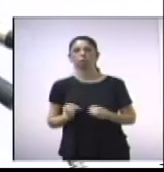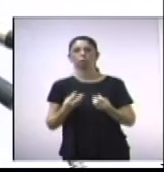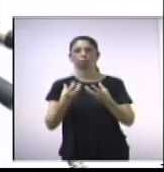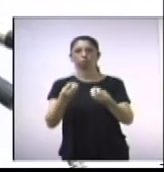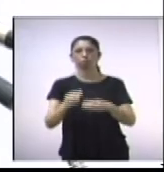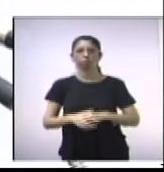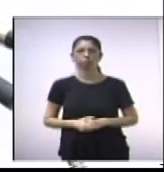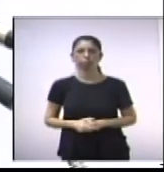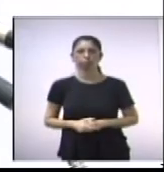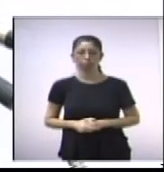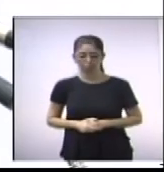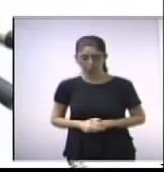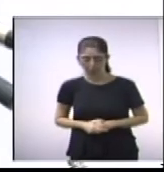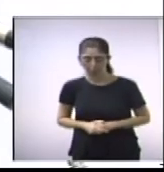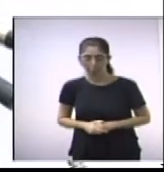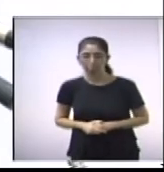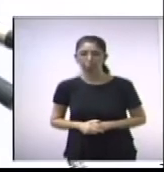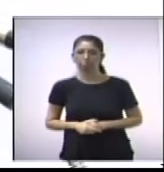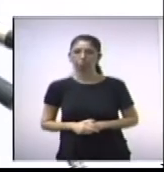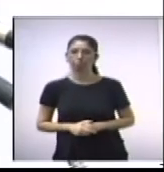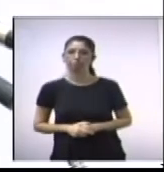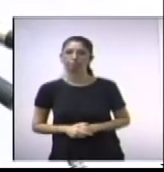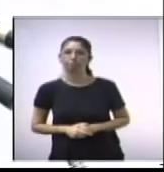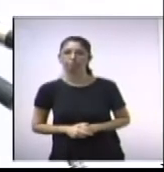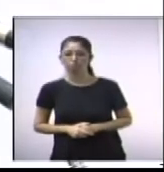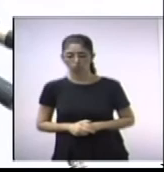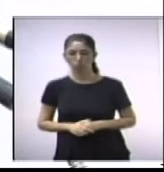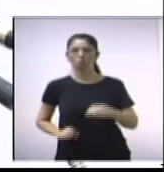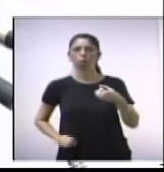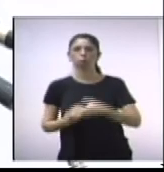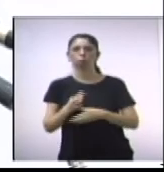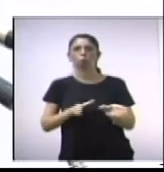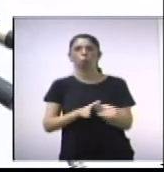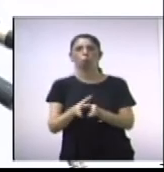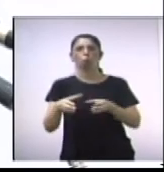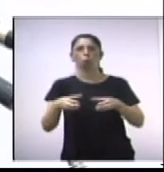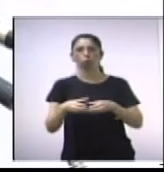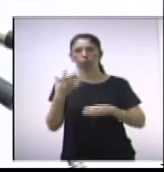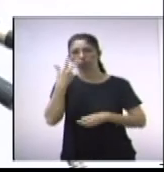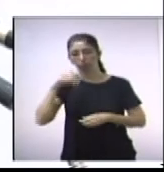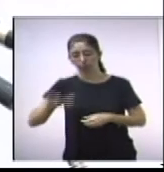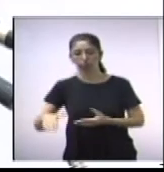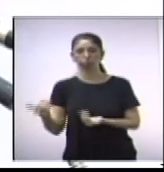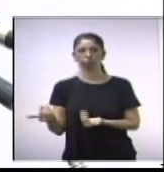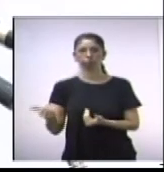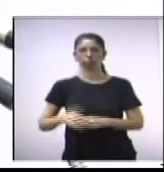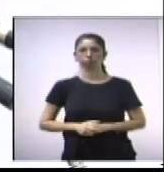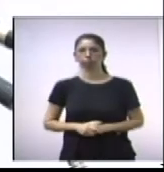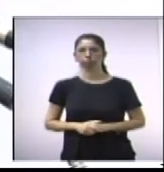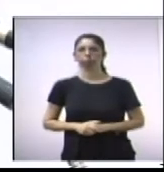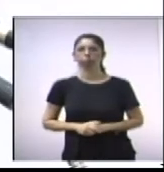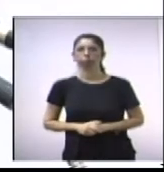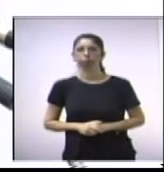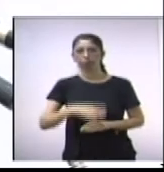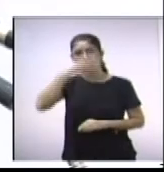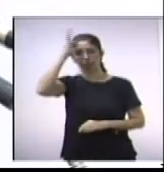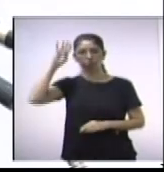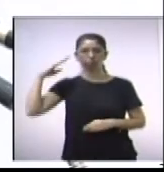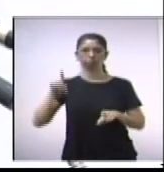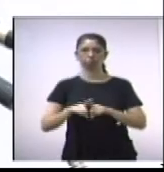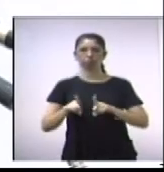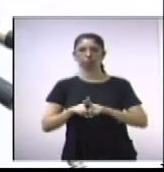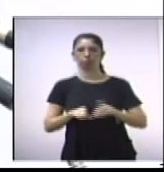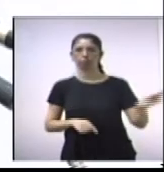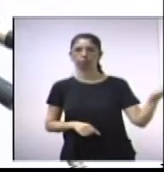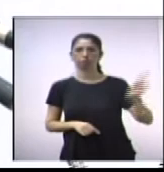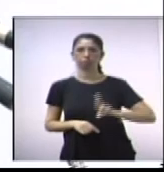providências adotadas para a constituição do Conselho Tutelar. Número 188, da vereadora Ângela Duarte, que requer ao executivo, por